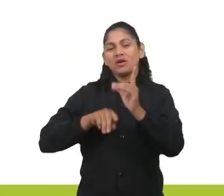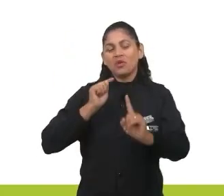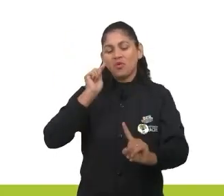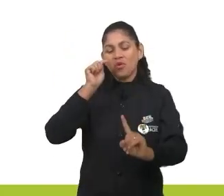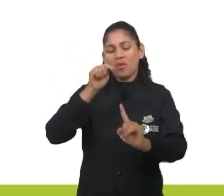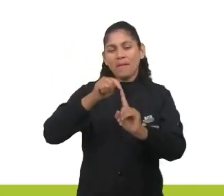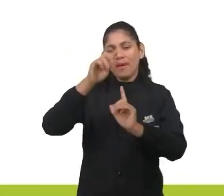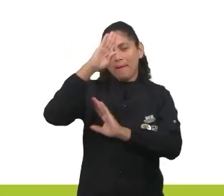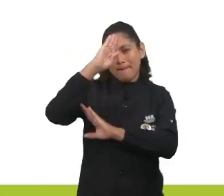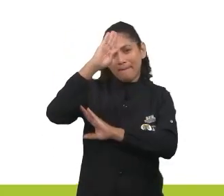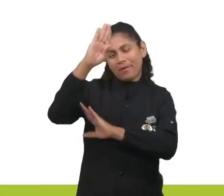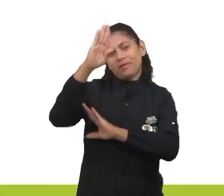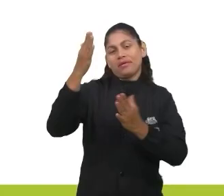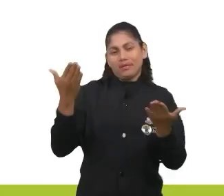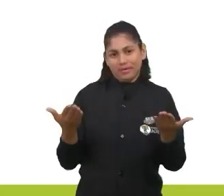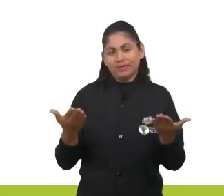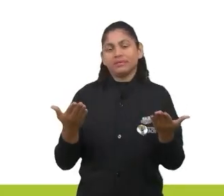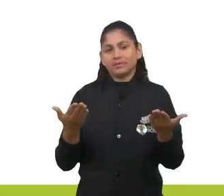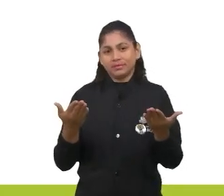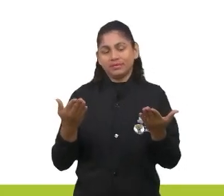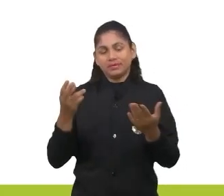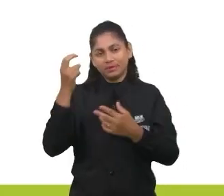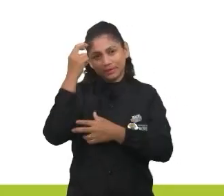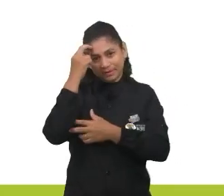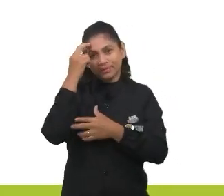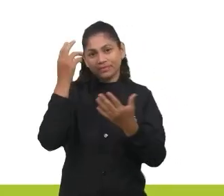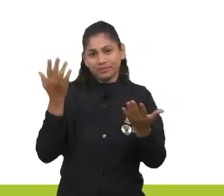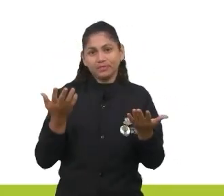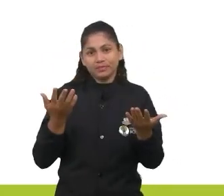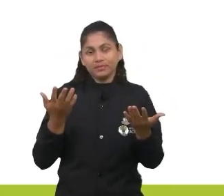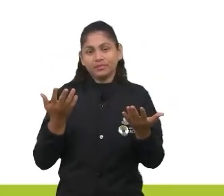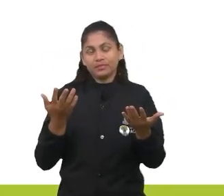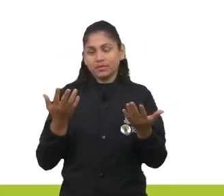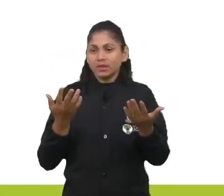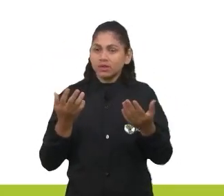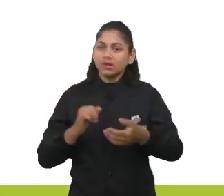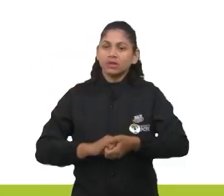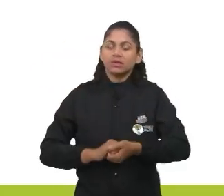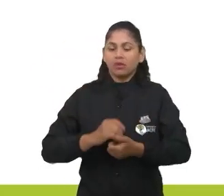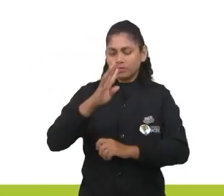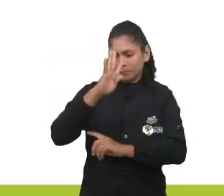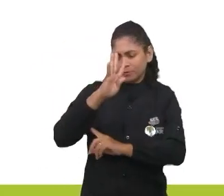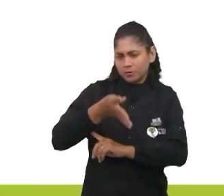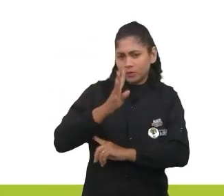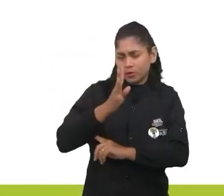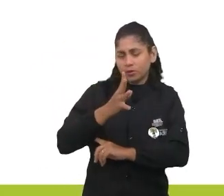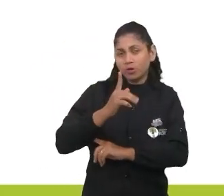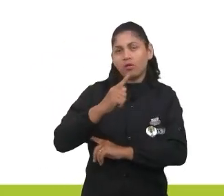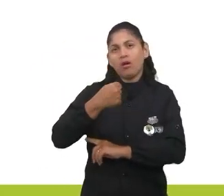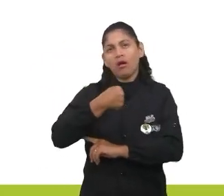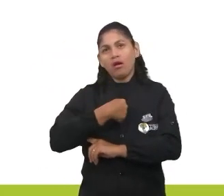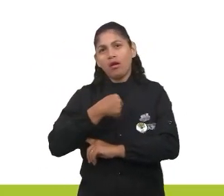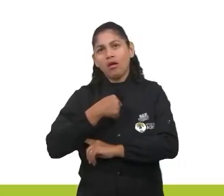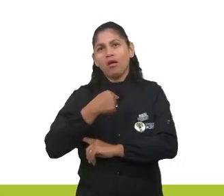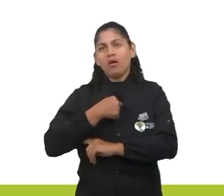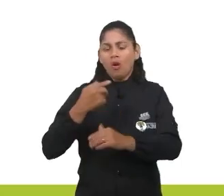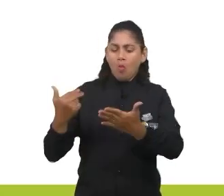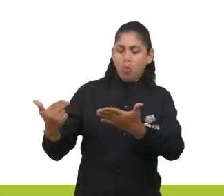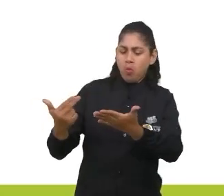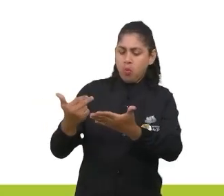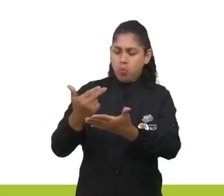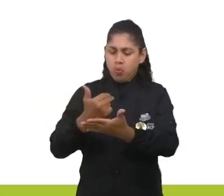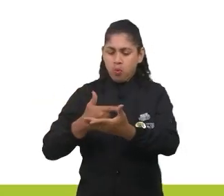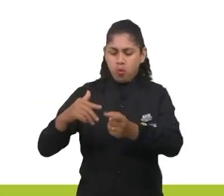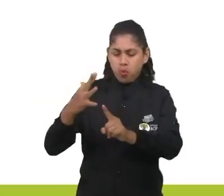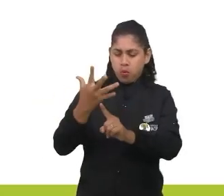indústria cultural, e ele vai, de certo modo, fazer essa crítica de que quando eu reproduzo uma obra de arte original,